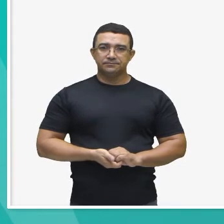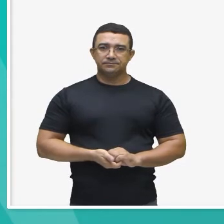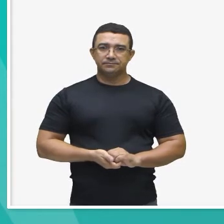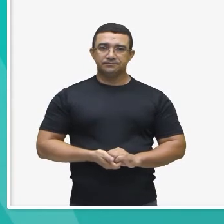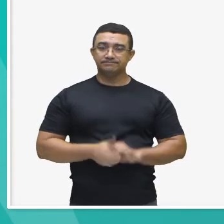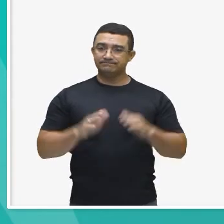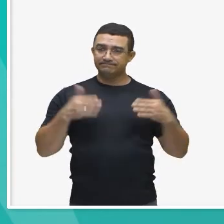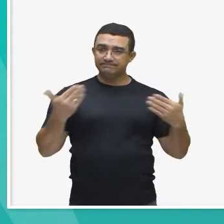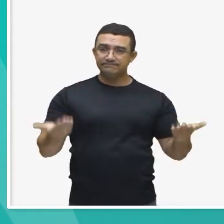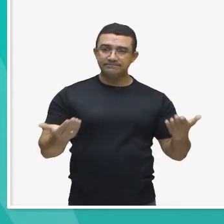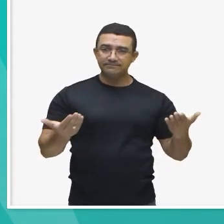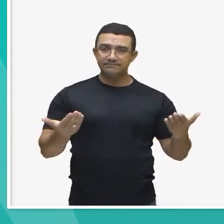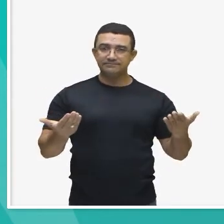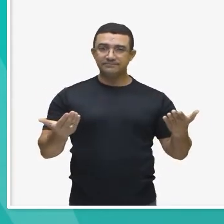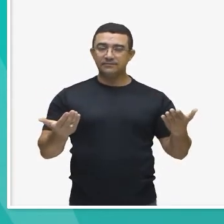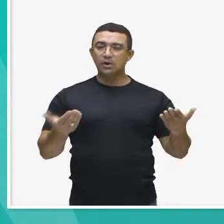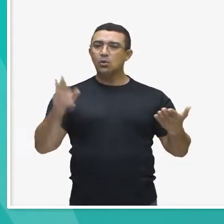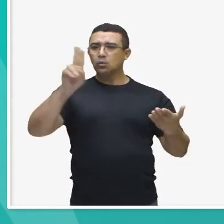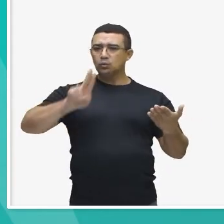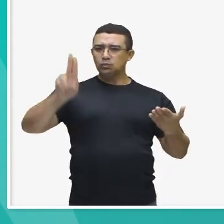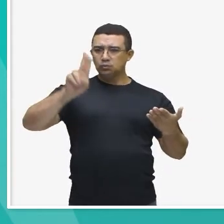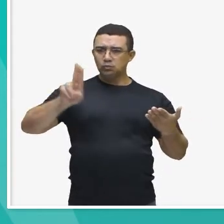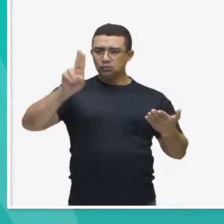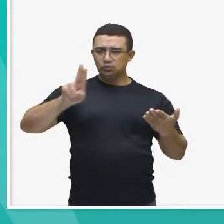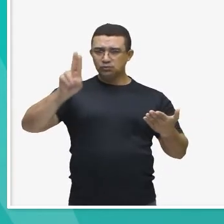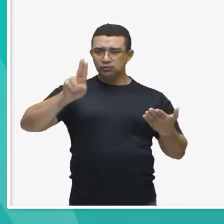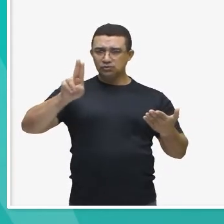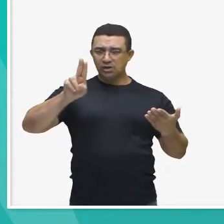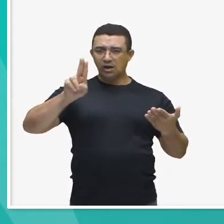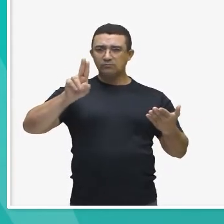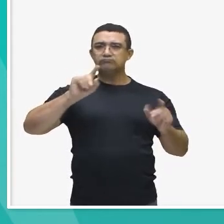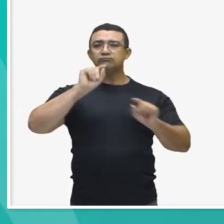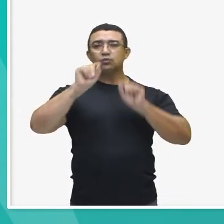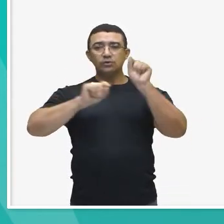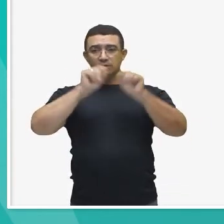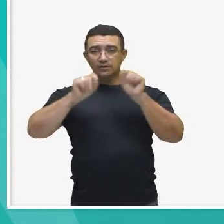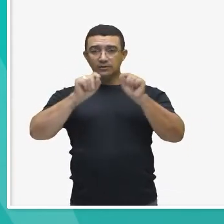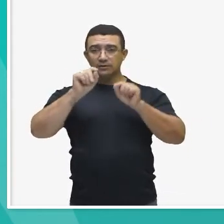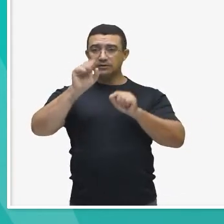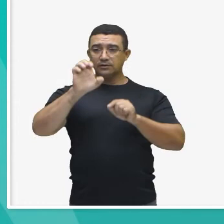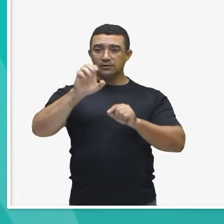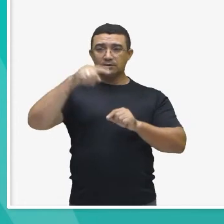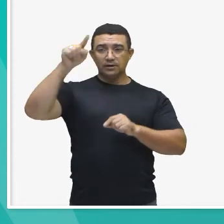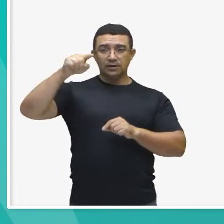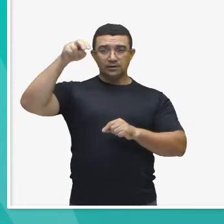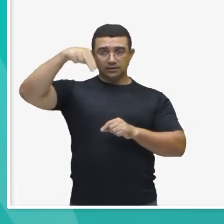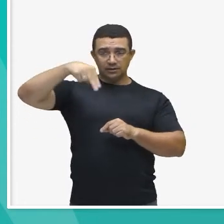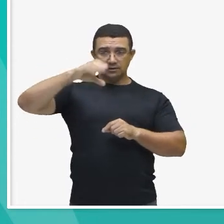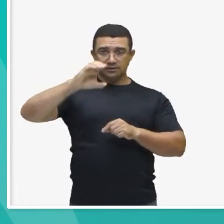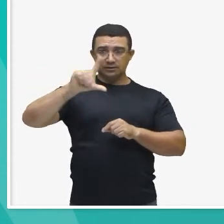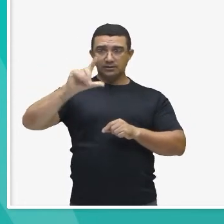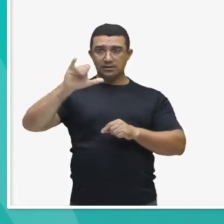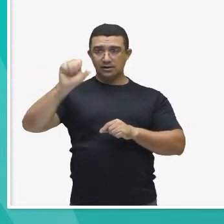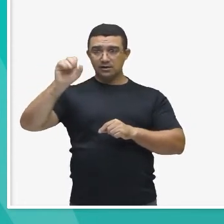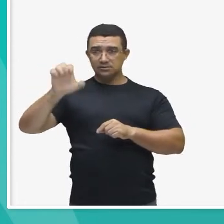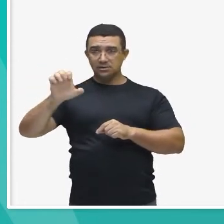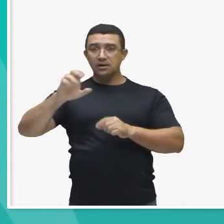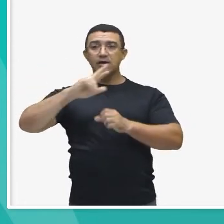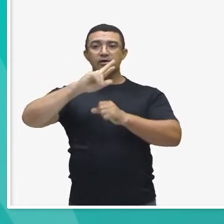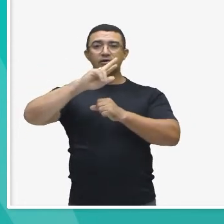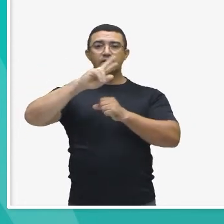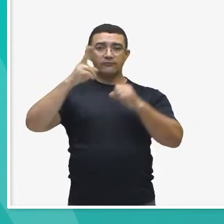Então, nós vamos empregar, né, a ênclise, o verbo para antes